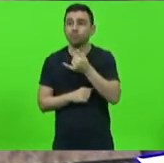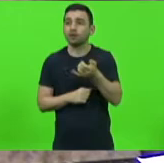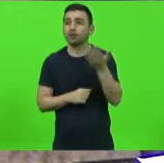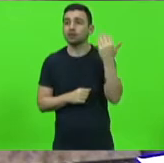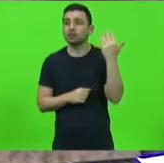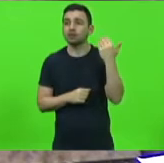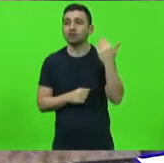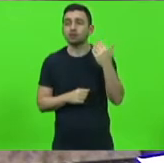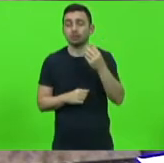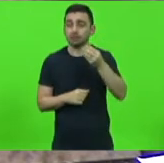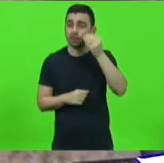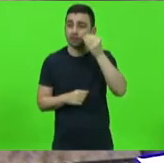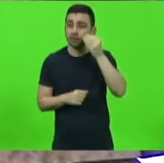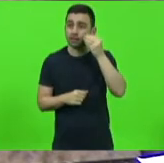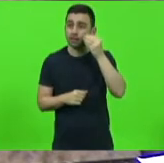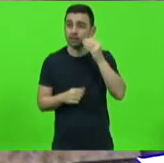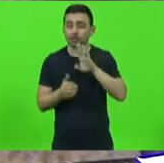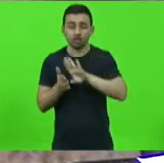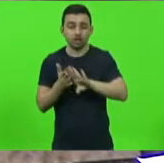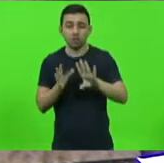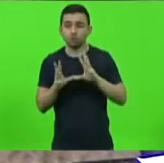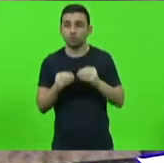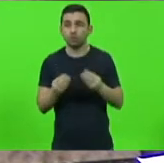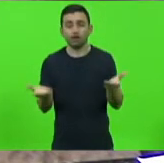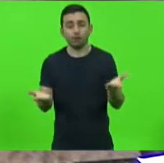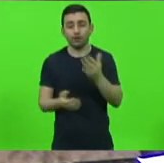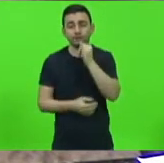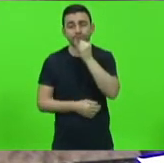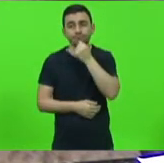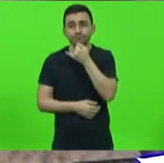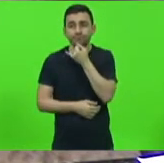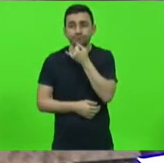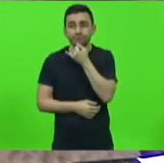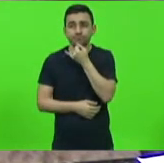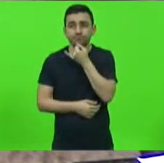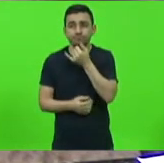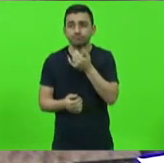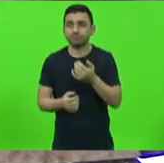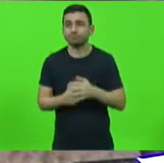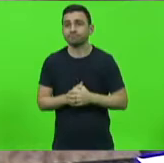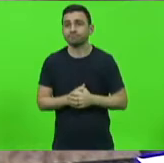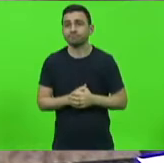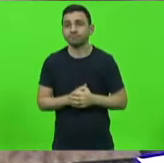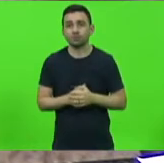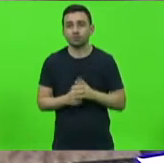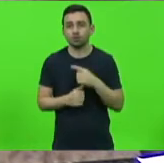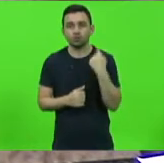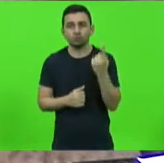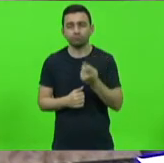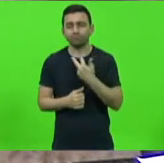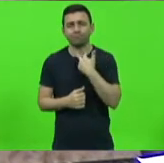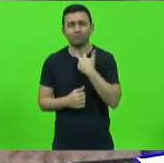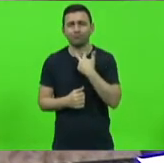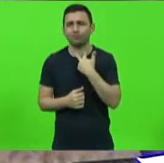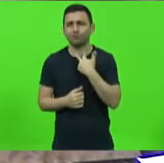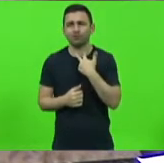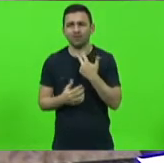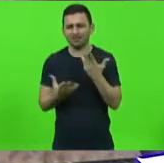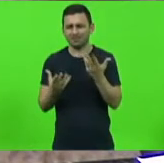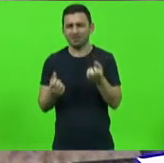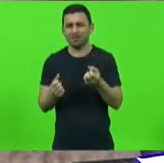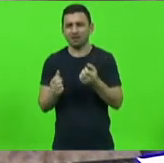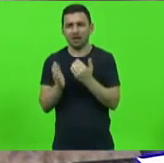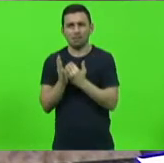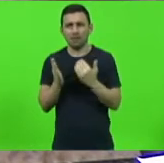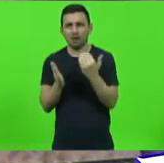foi tentar tirar de todos. Agora, lamentavelmente, é isso que nós temos para agora. Mas não podemos aceitar um aumento de